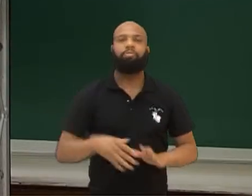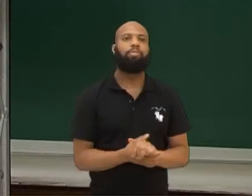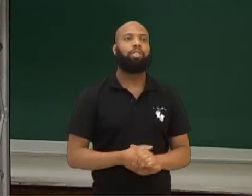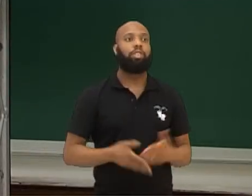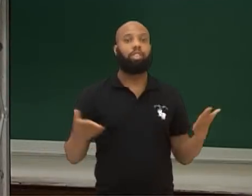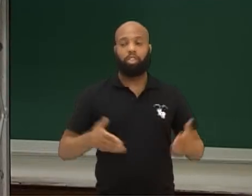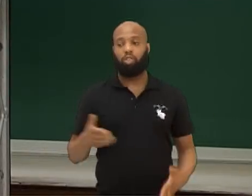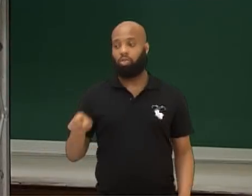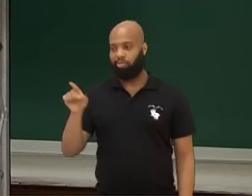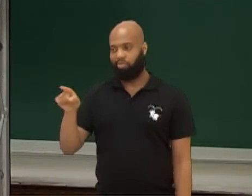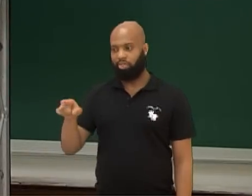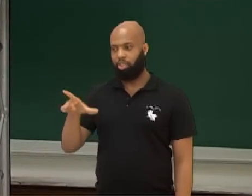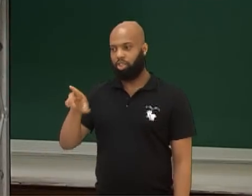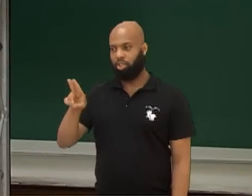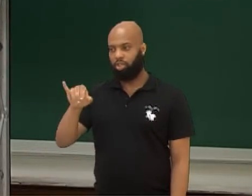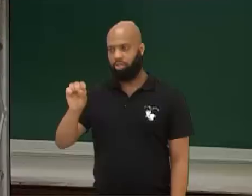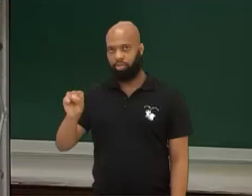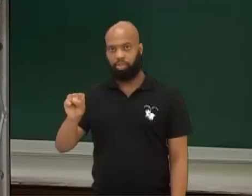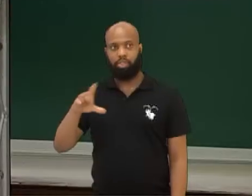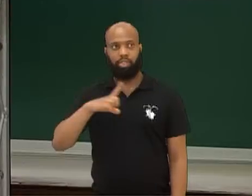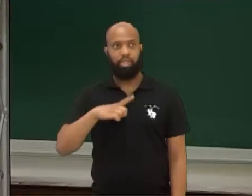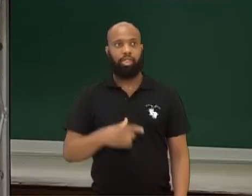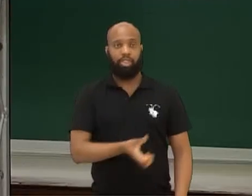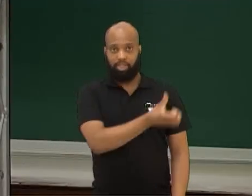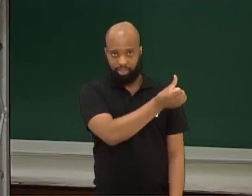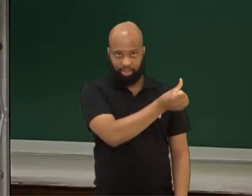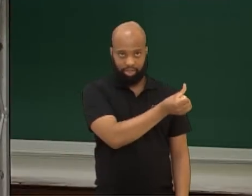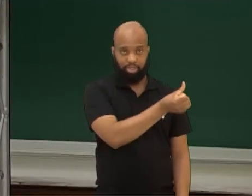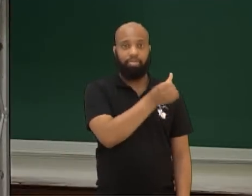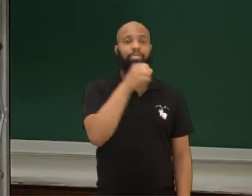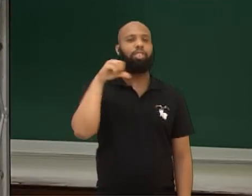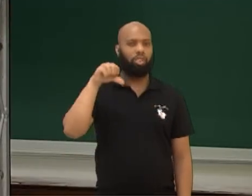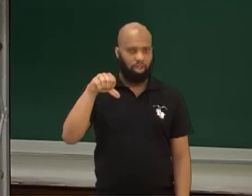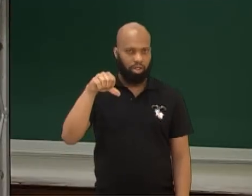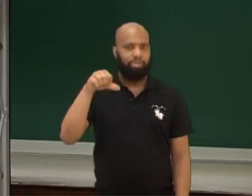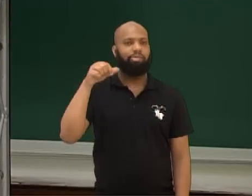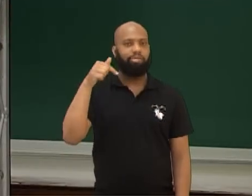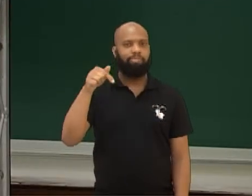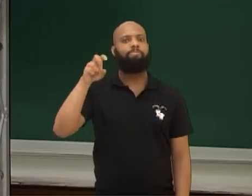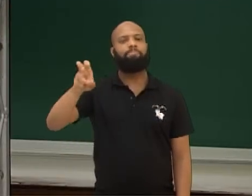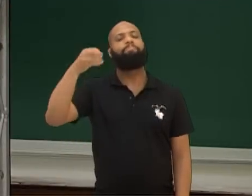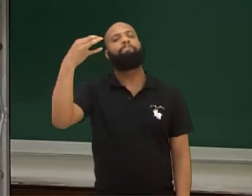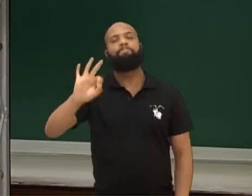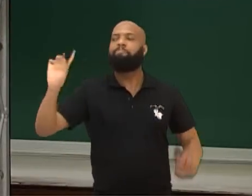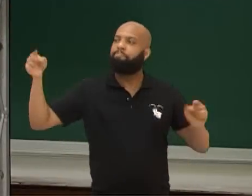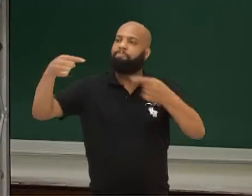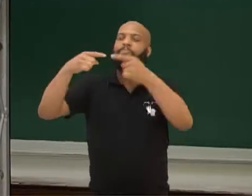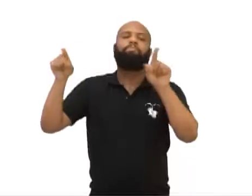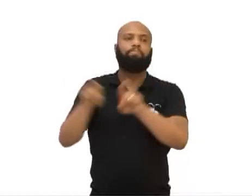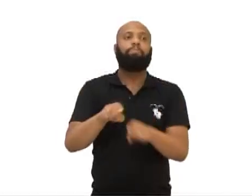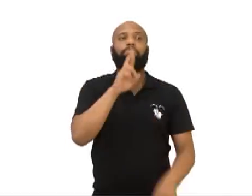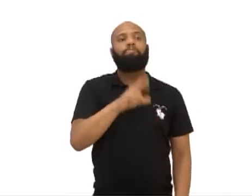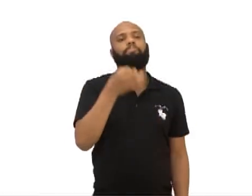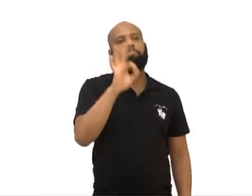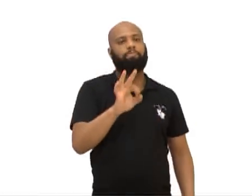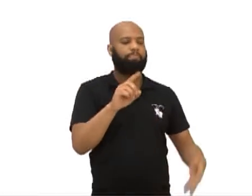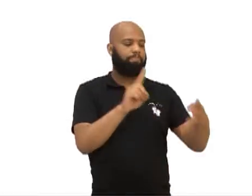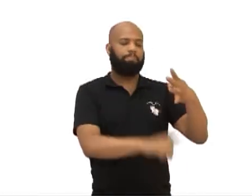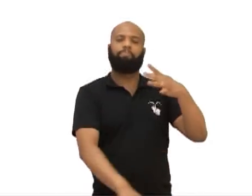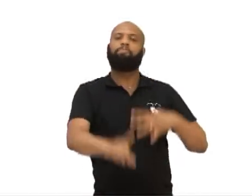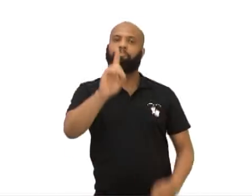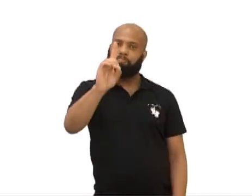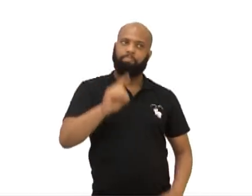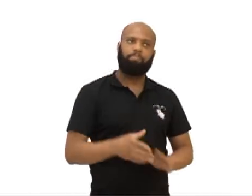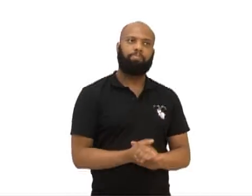O Luiz, 6 cestas, 9 cestas, 7 e 5. Então a alternativa correta é a